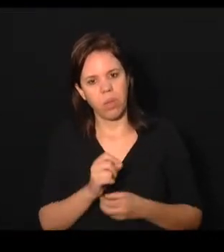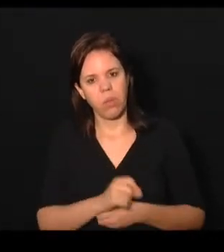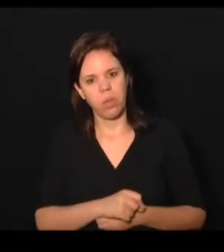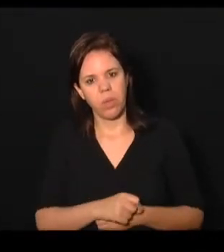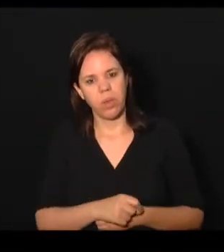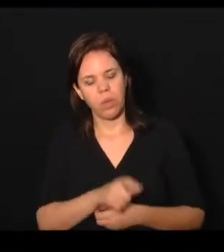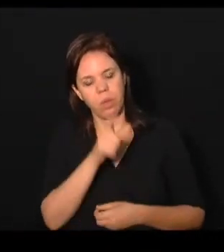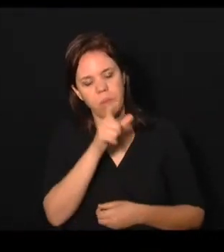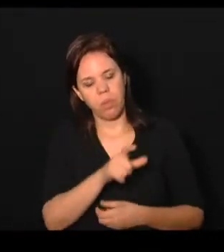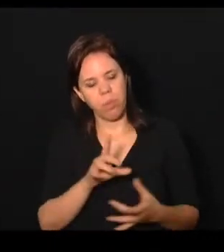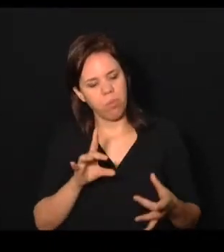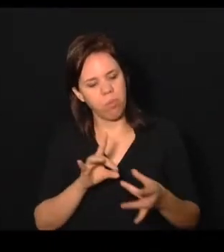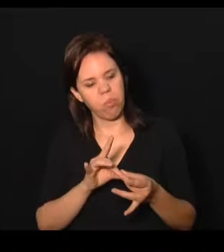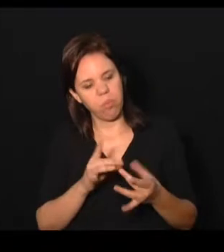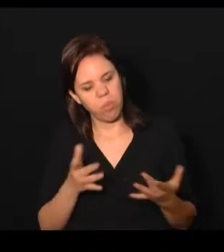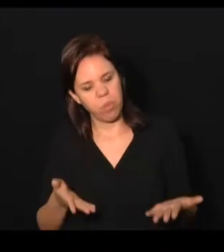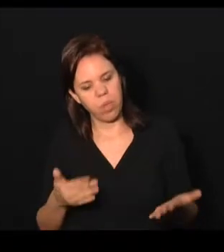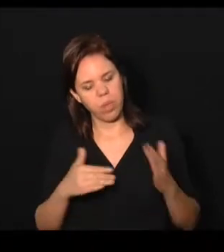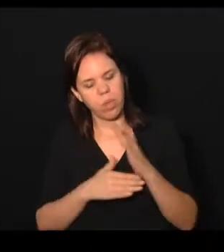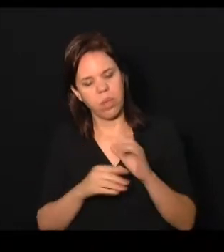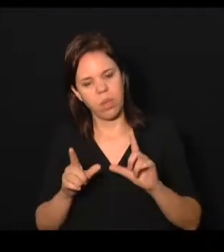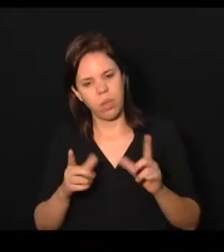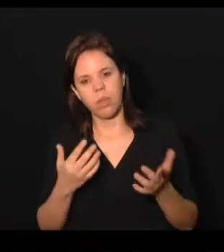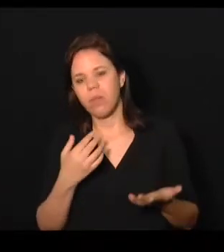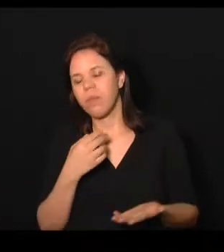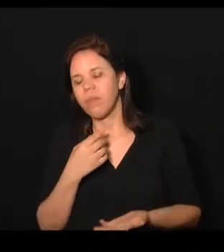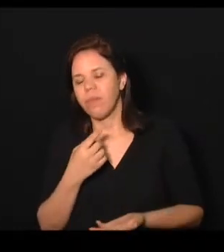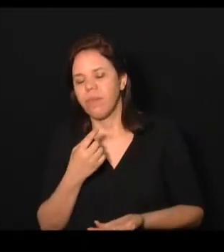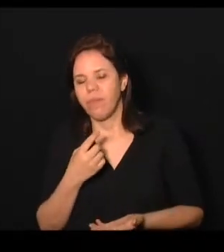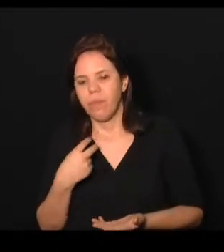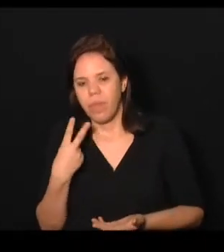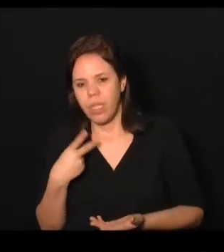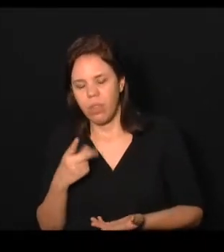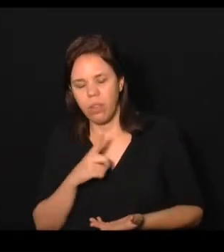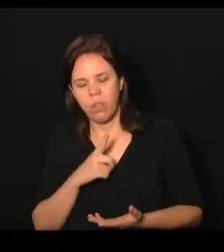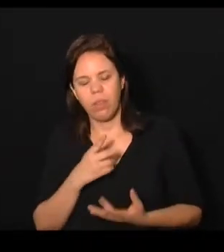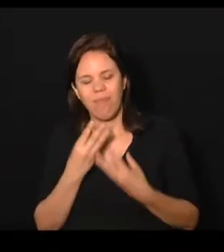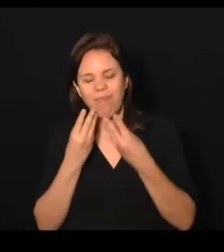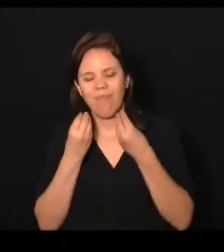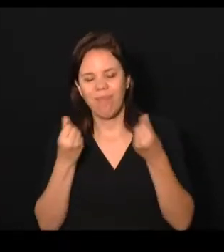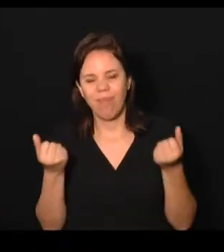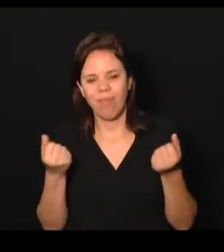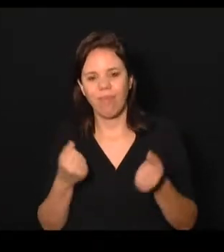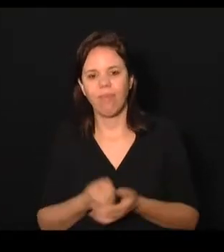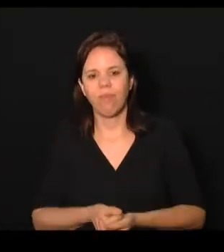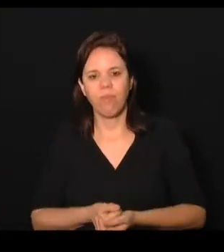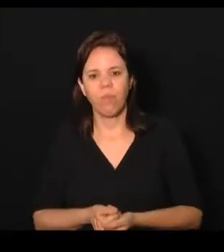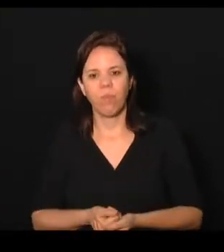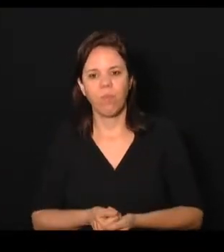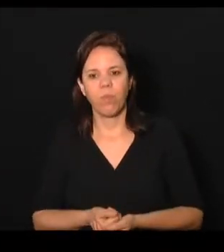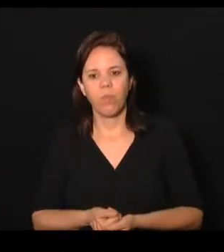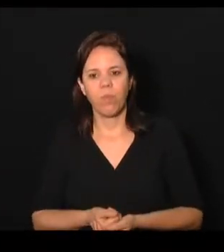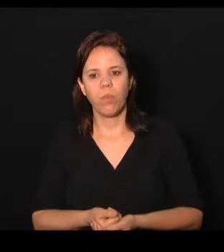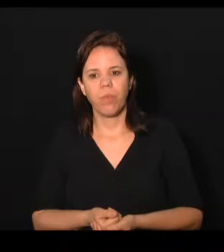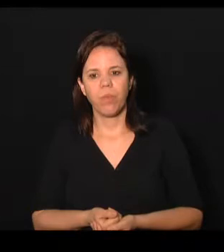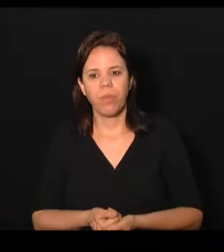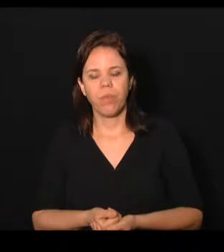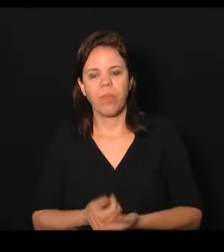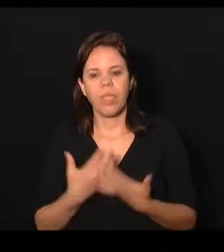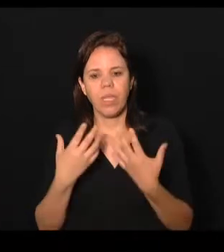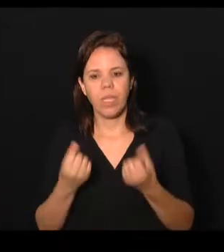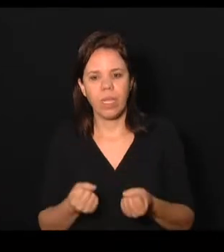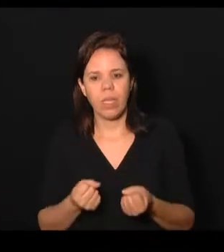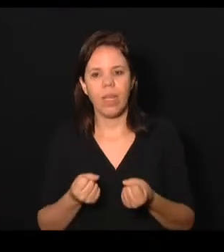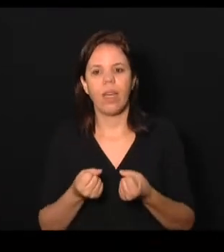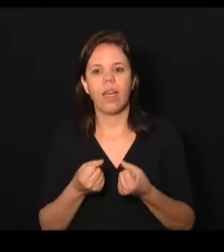uma pessoa ligada à Câmara de Vereadores que tem essa sensibilidade em abraçar